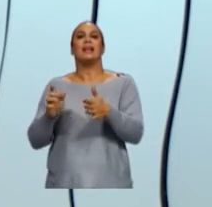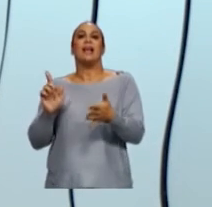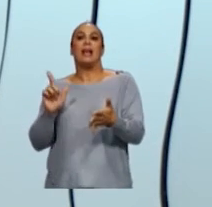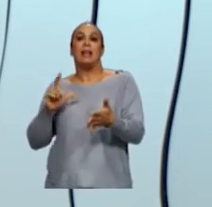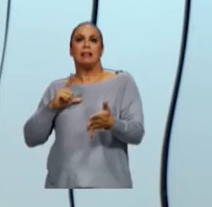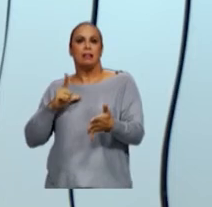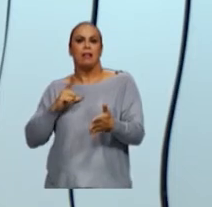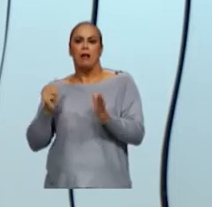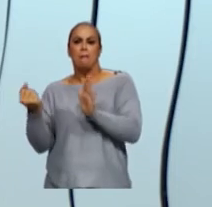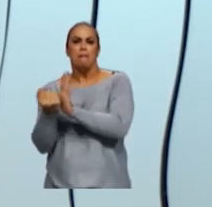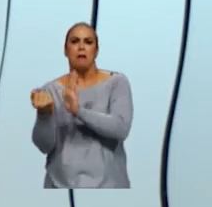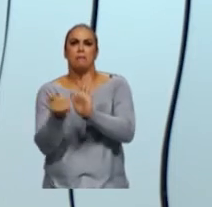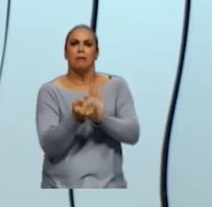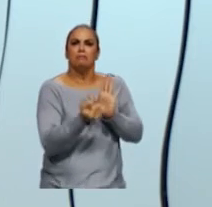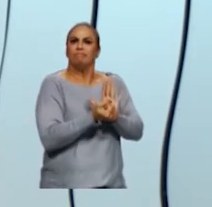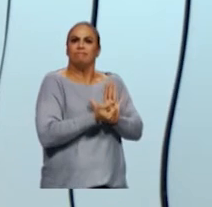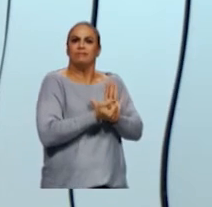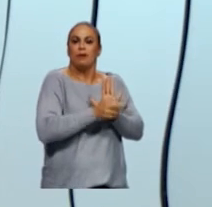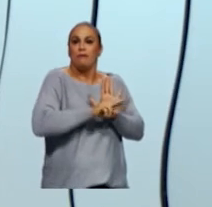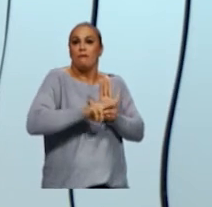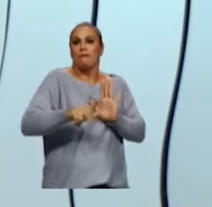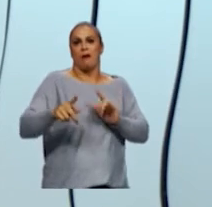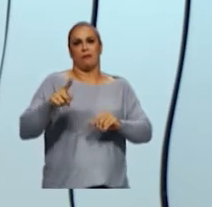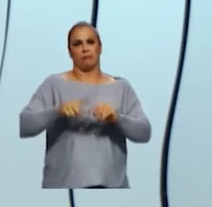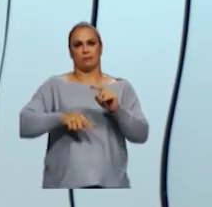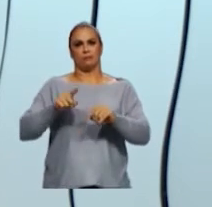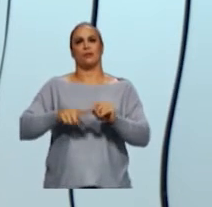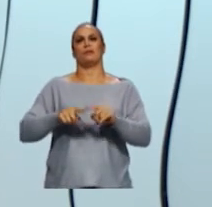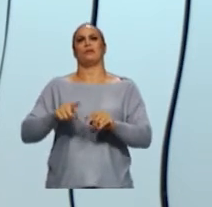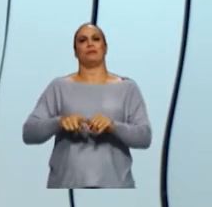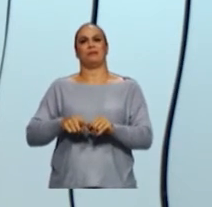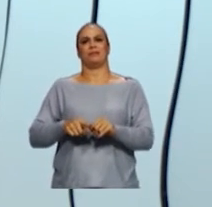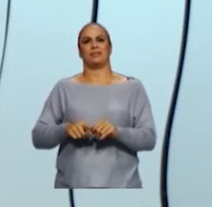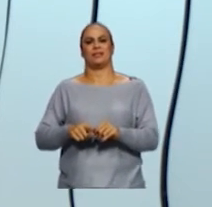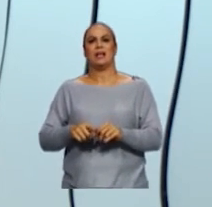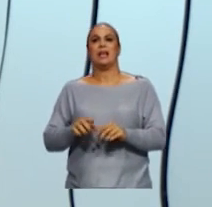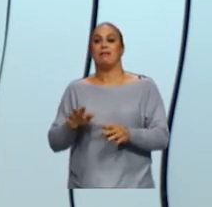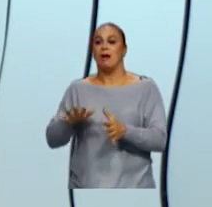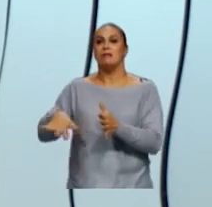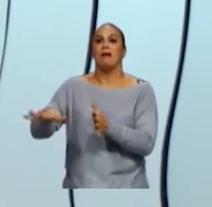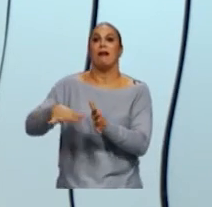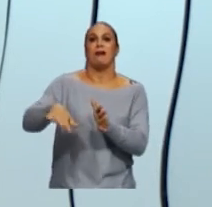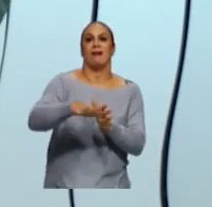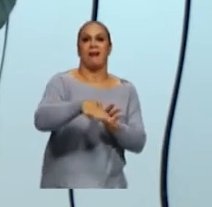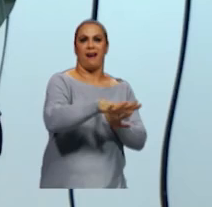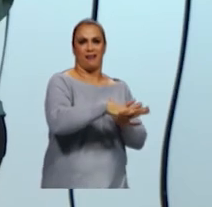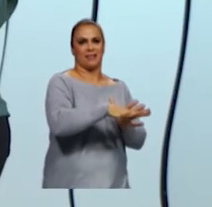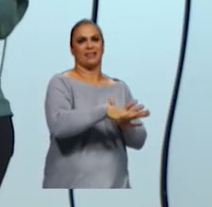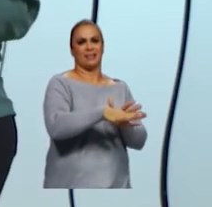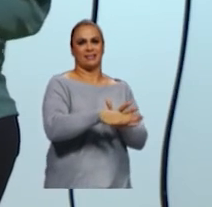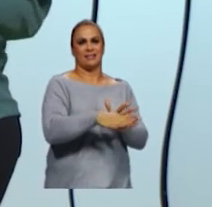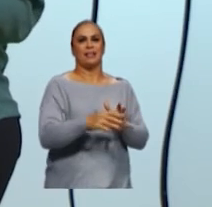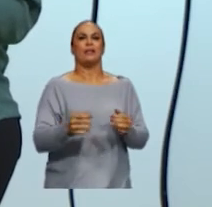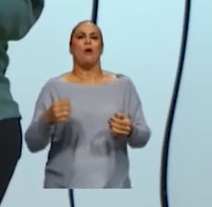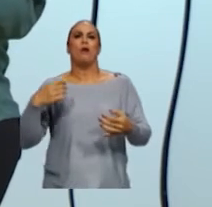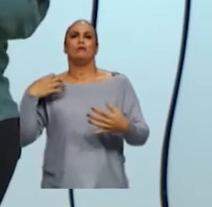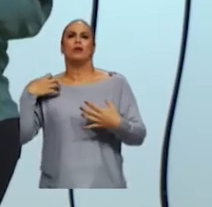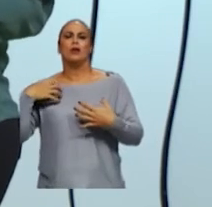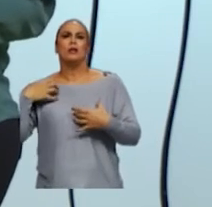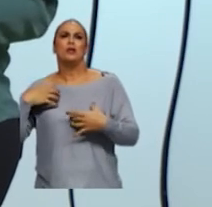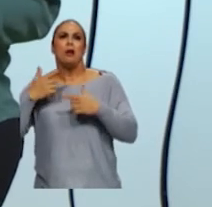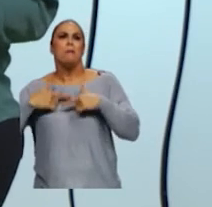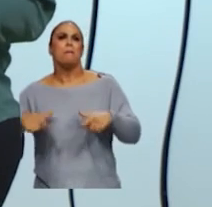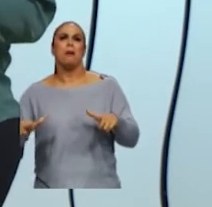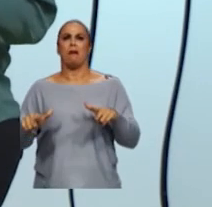nichos, né? Não é só o do petróleo, mas sim o de produto de higiene, produto de limpeza, alimentício, né? Então, é